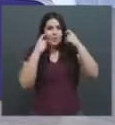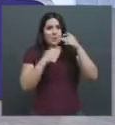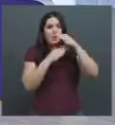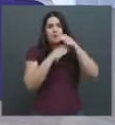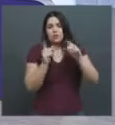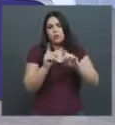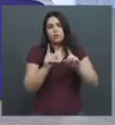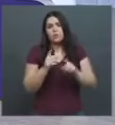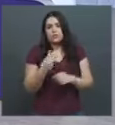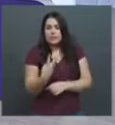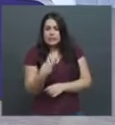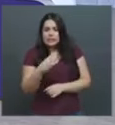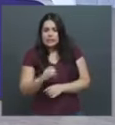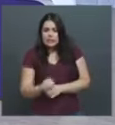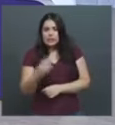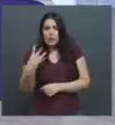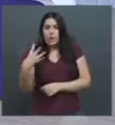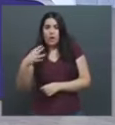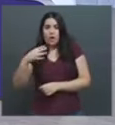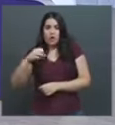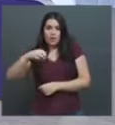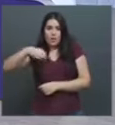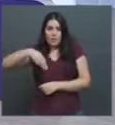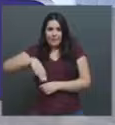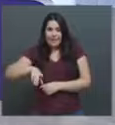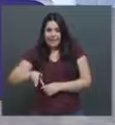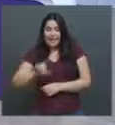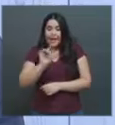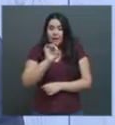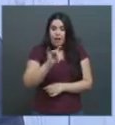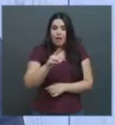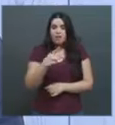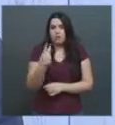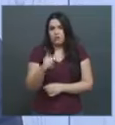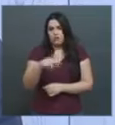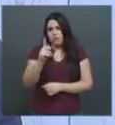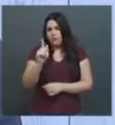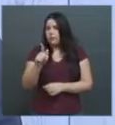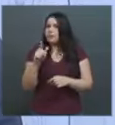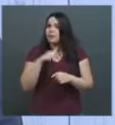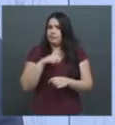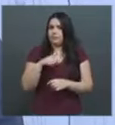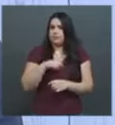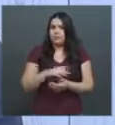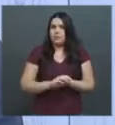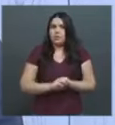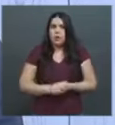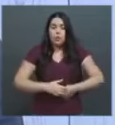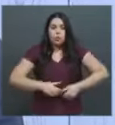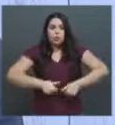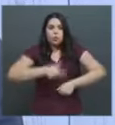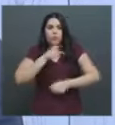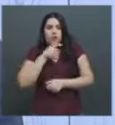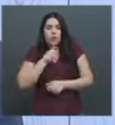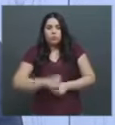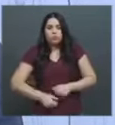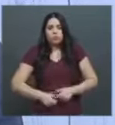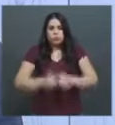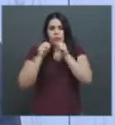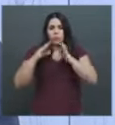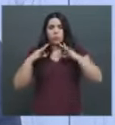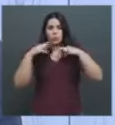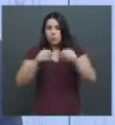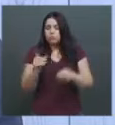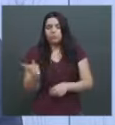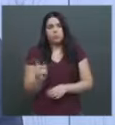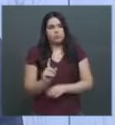de 30 a 40 ml por quilo por dia. E não ingerir essa água de uma vez só, né? Ingerir durante o